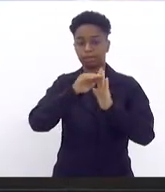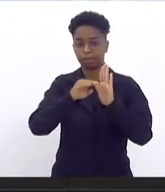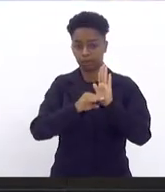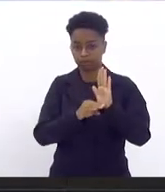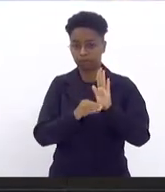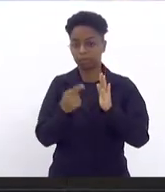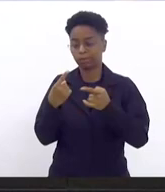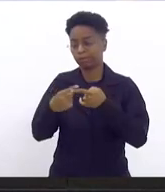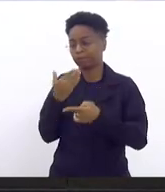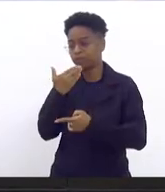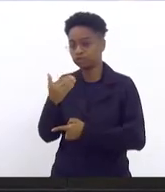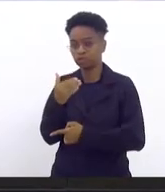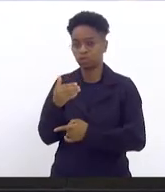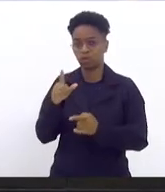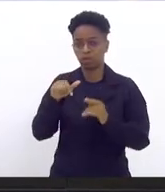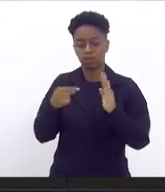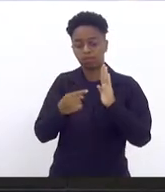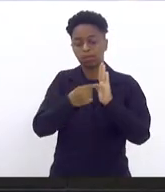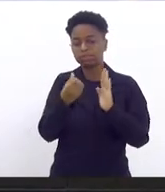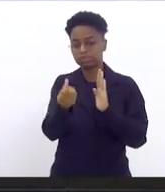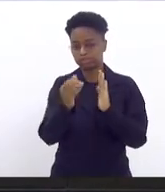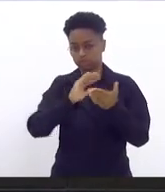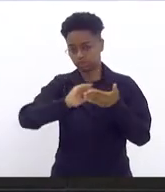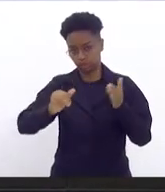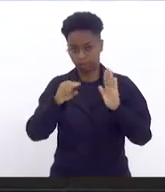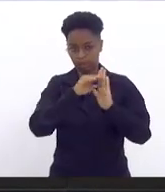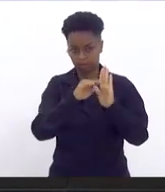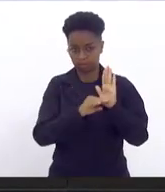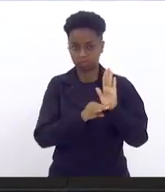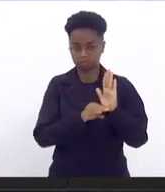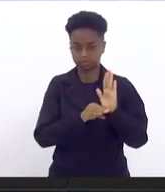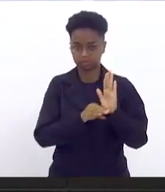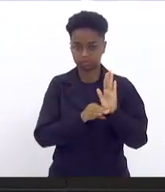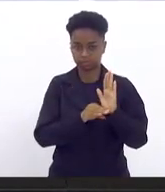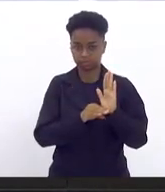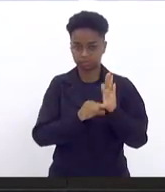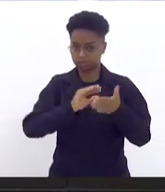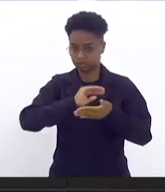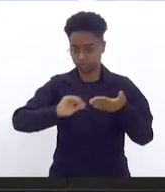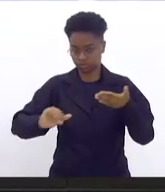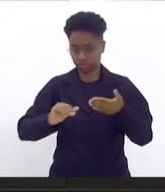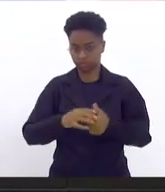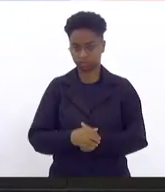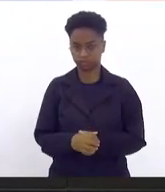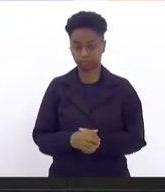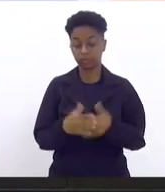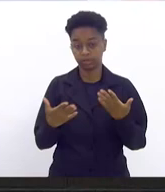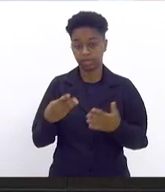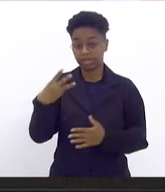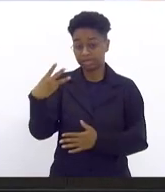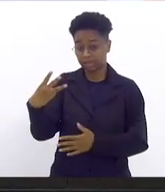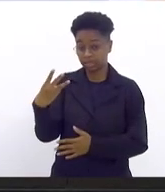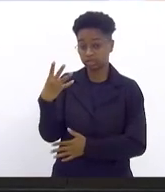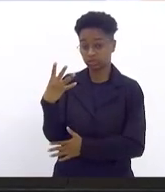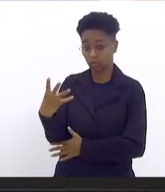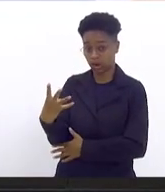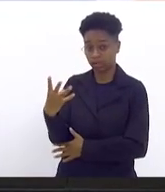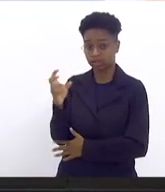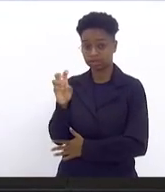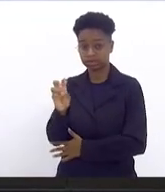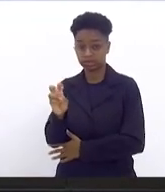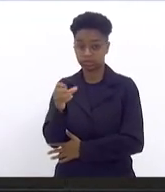pedido o item 6, tá? O item 6 da pauta está retirado de pauta. Então é o 3, 4,